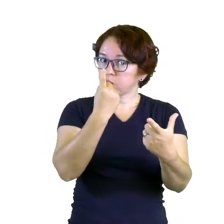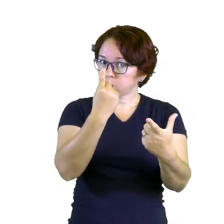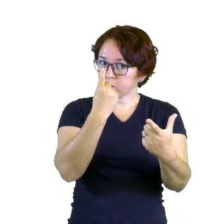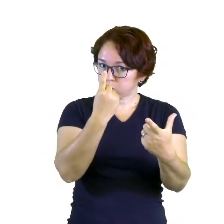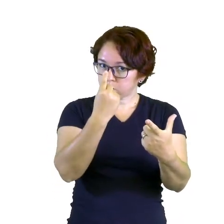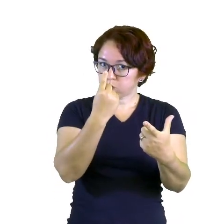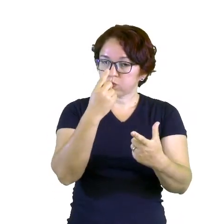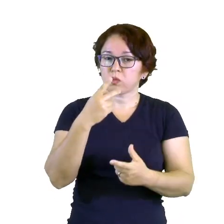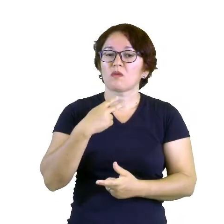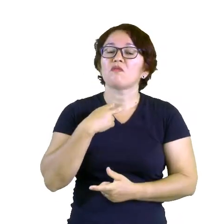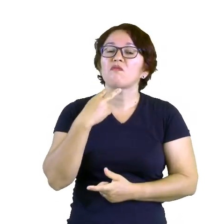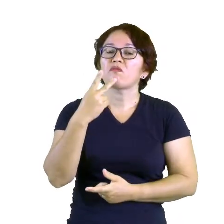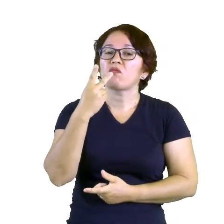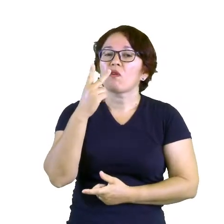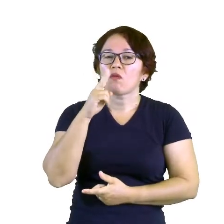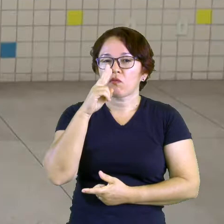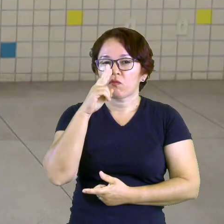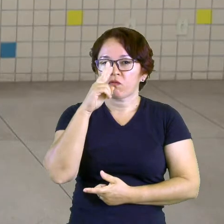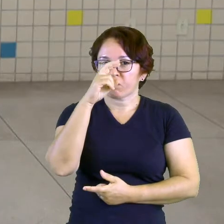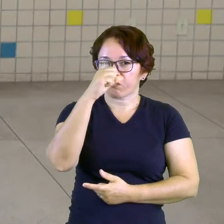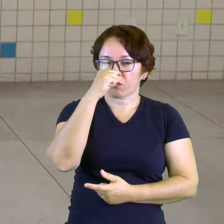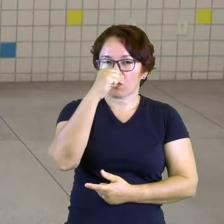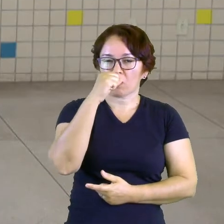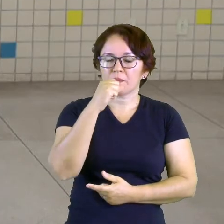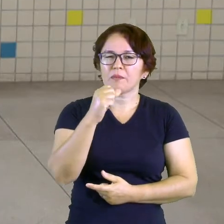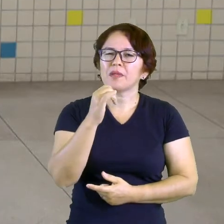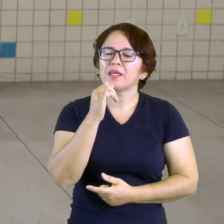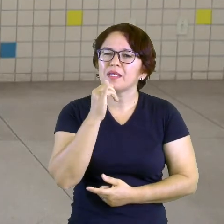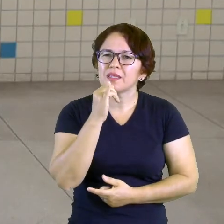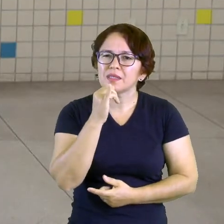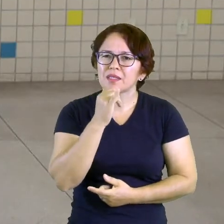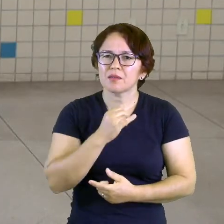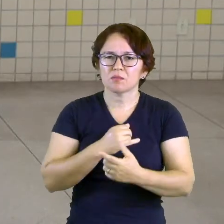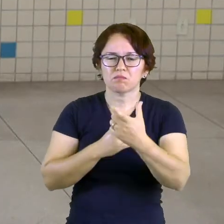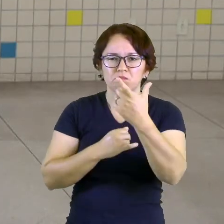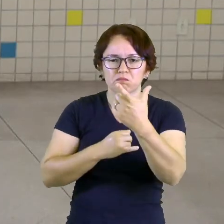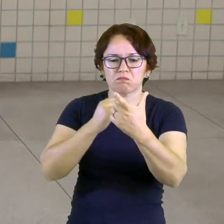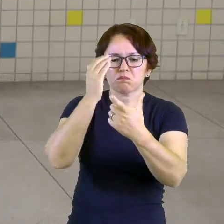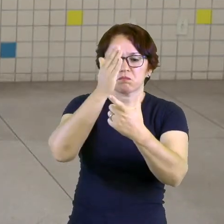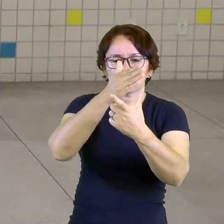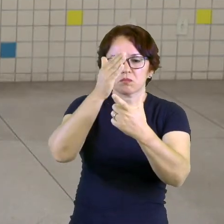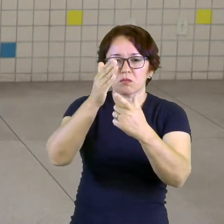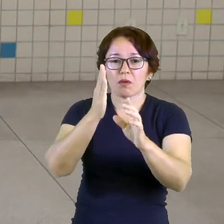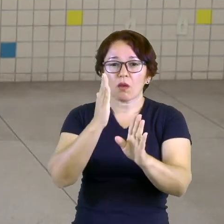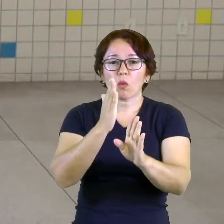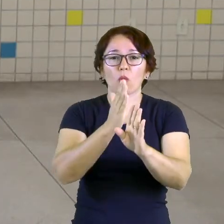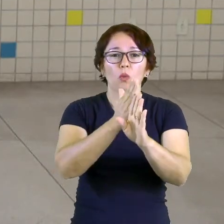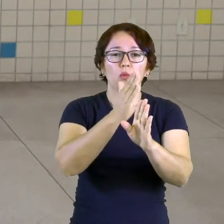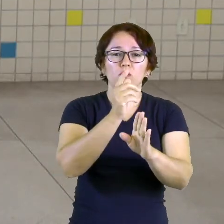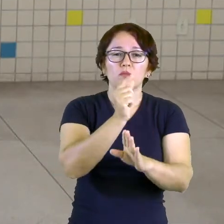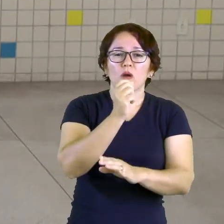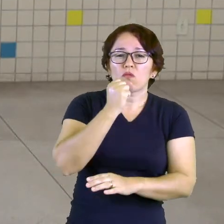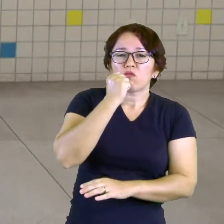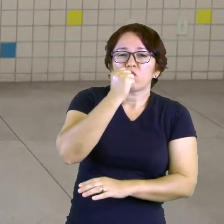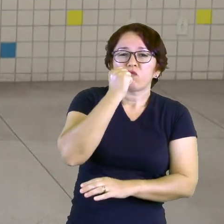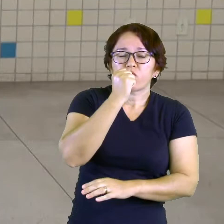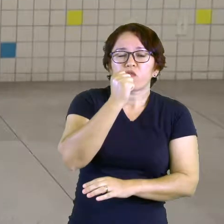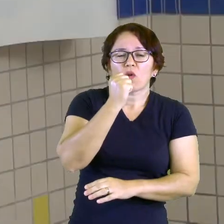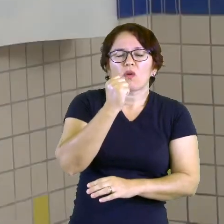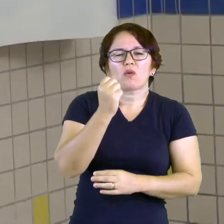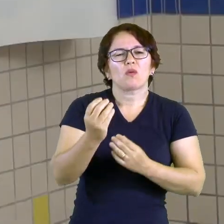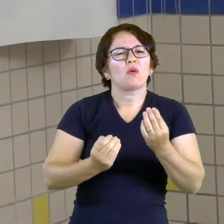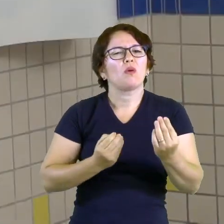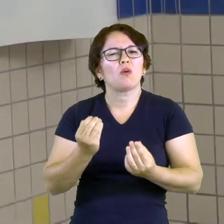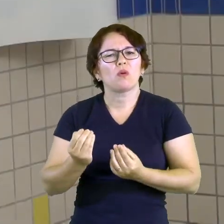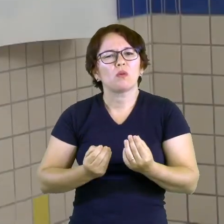para vocês, contar um segredo. Como que eu faço para descobrir qual é a sílaba tônica de uma palavra? Eu sempre falo para os